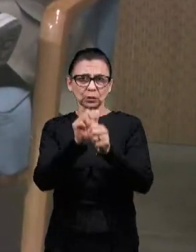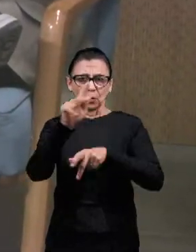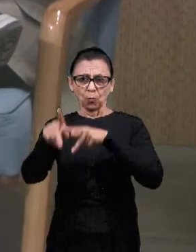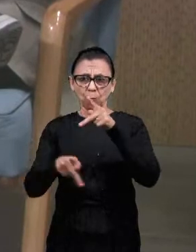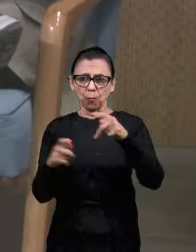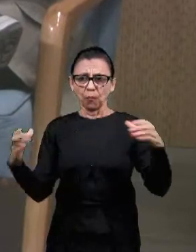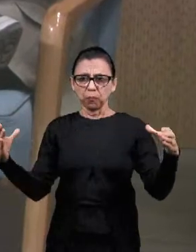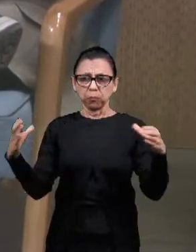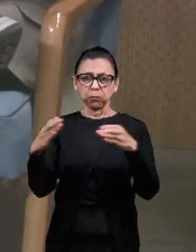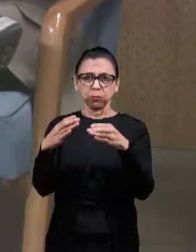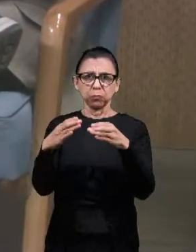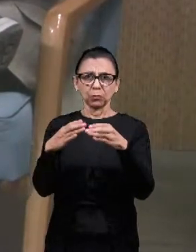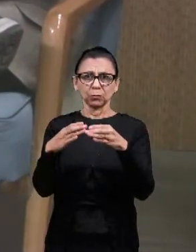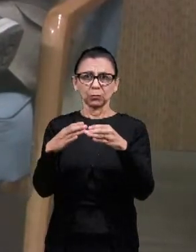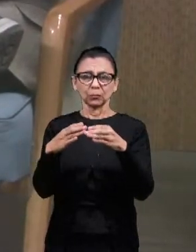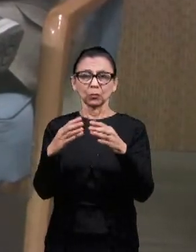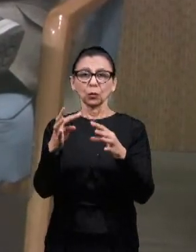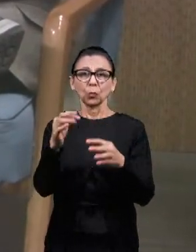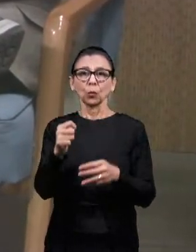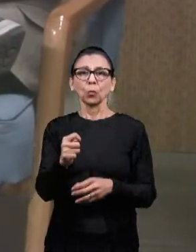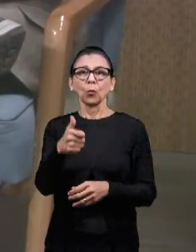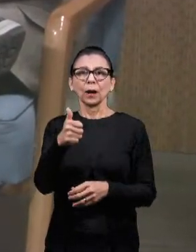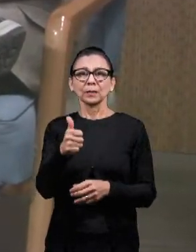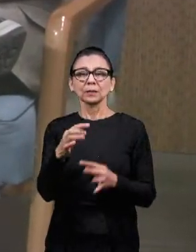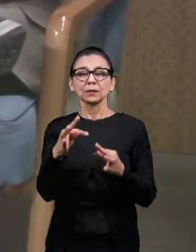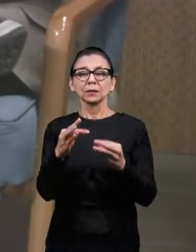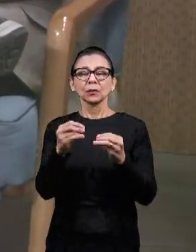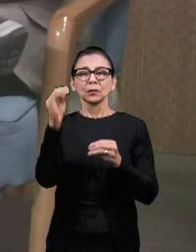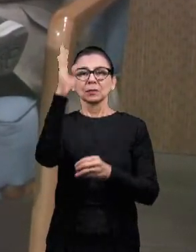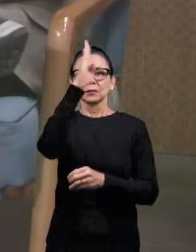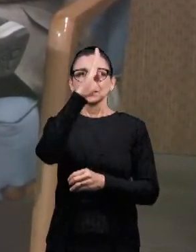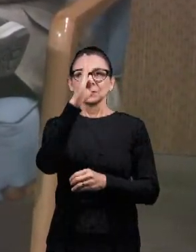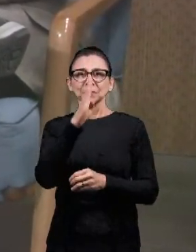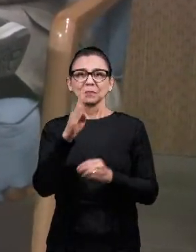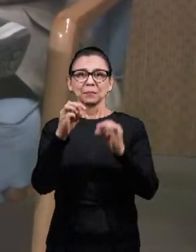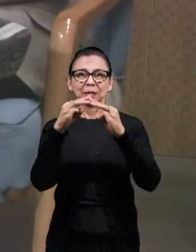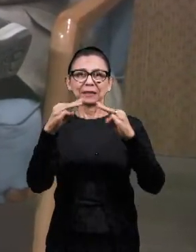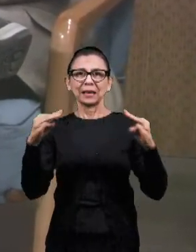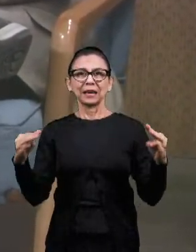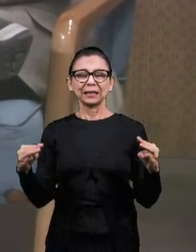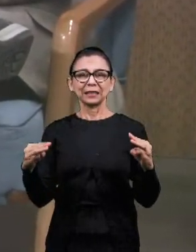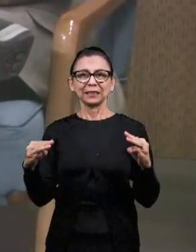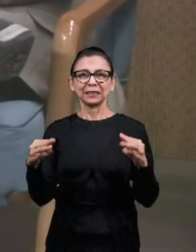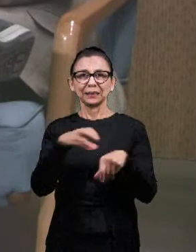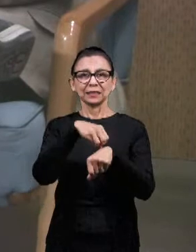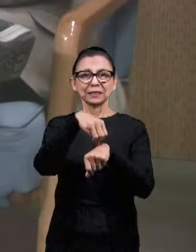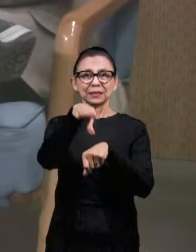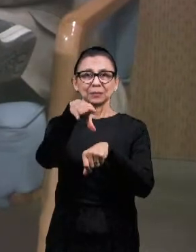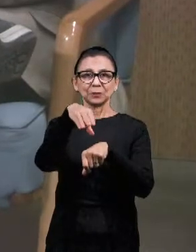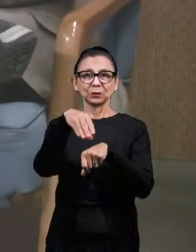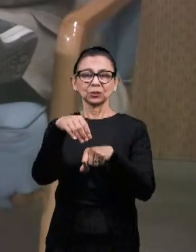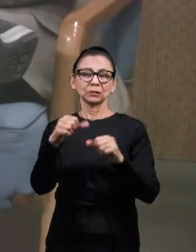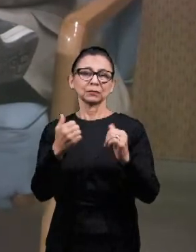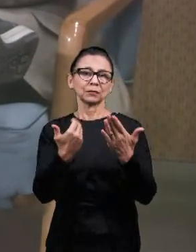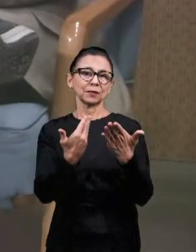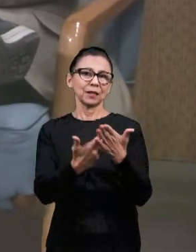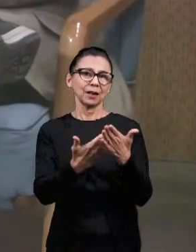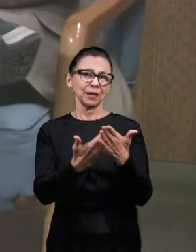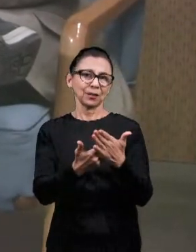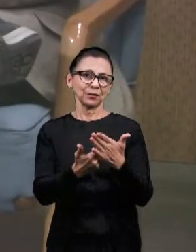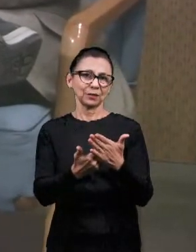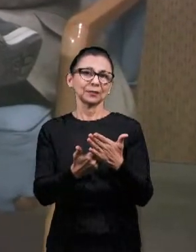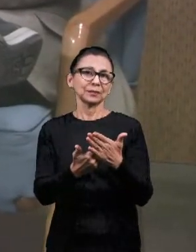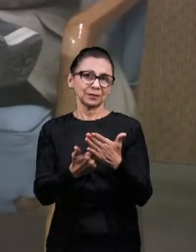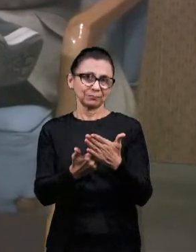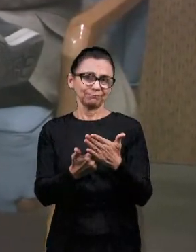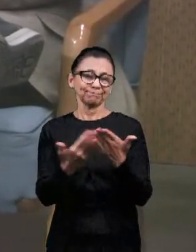que todos os Manaíns do Brasil funcionando durante aquela aula e sendo retransmitida aquela aula. Hoje, com a pandemia, todos